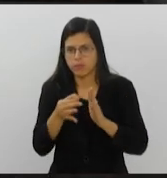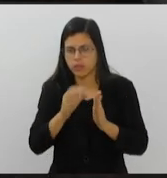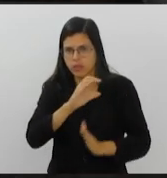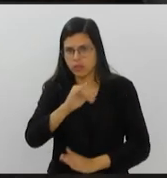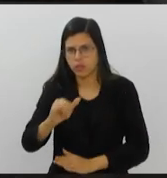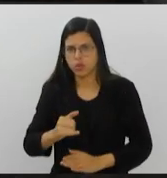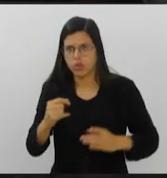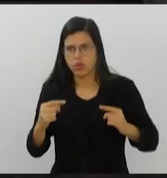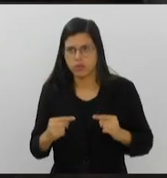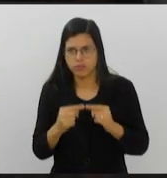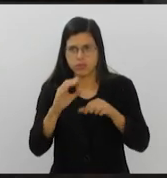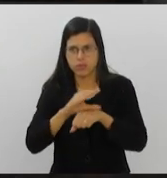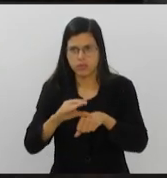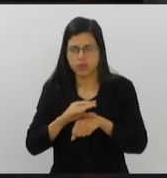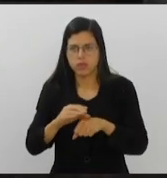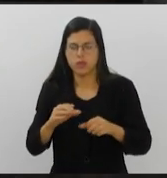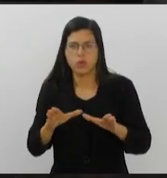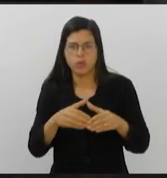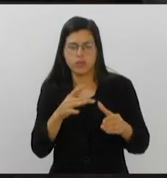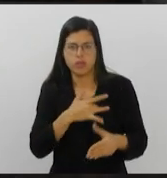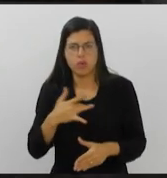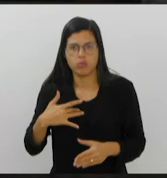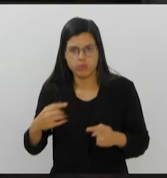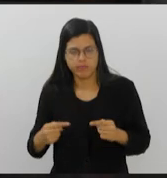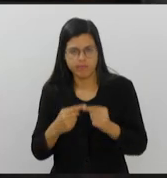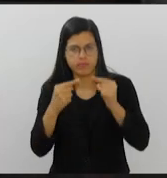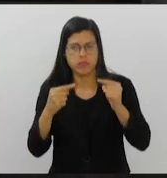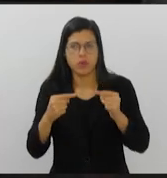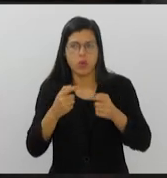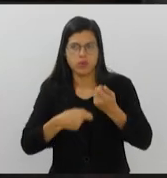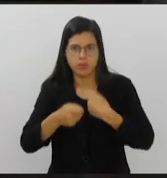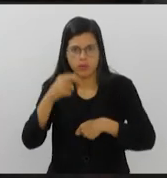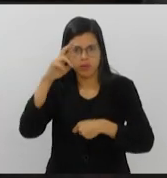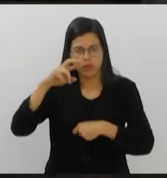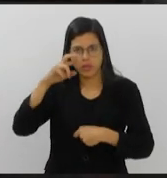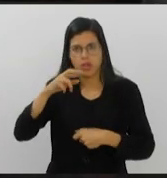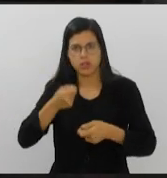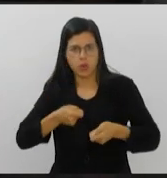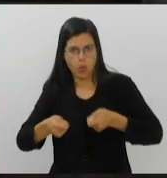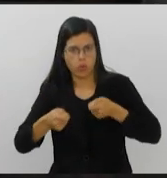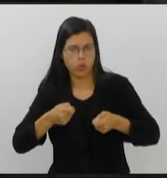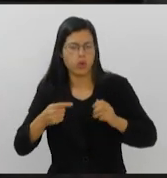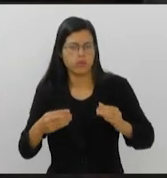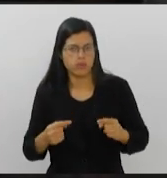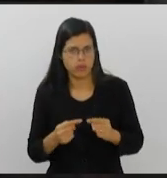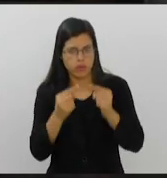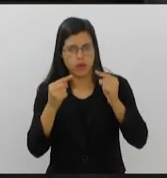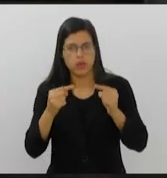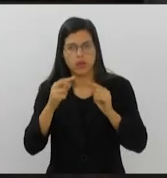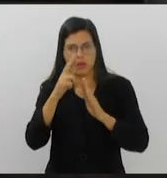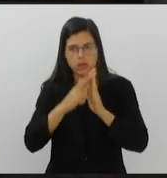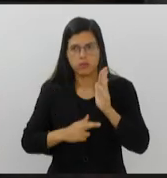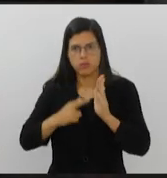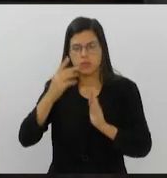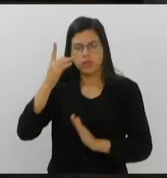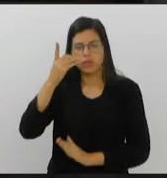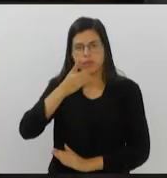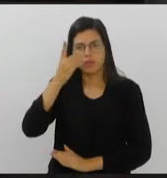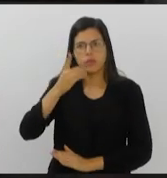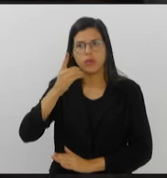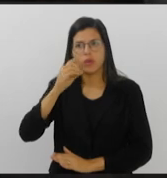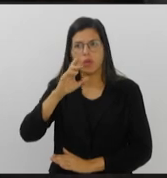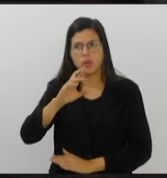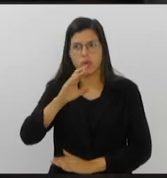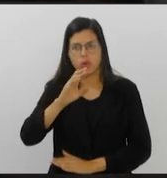pela Constitucionalidade de Saúde favorável, de Orçamento e Finanças, Fiscalização Financeira e Controle favorável. Relator, deputado Rodrigo Bacelar,